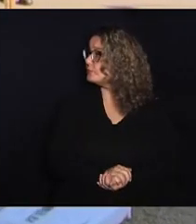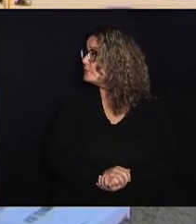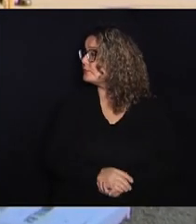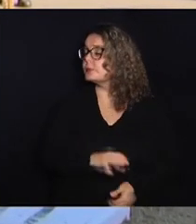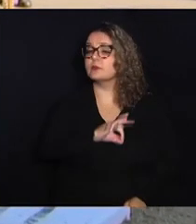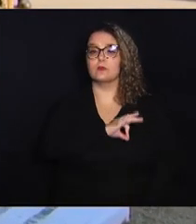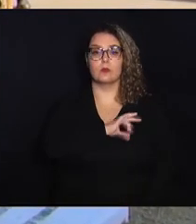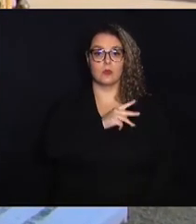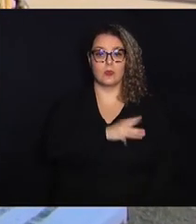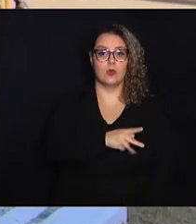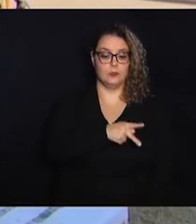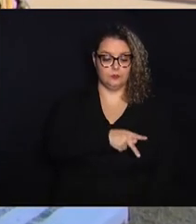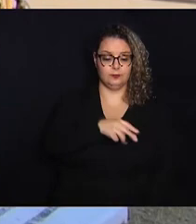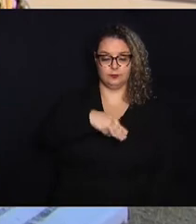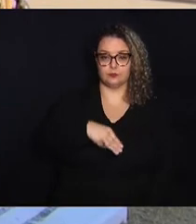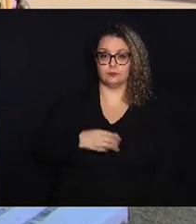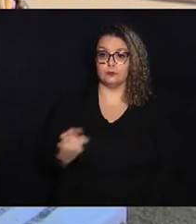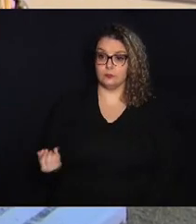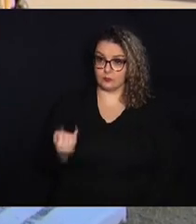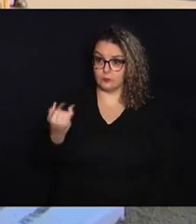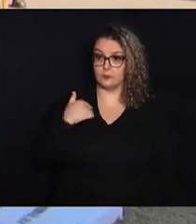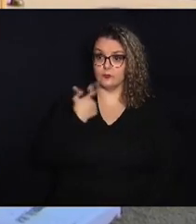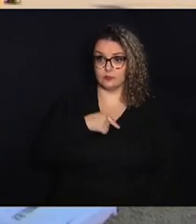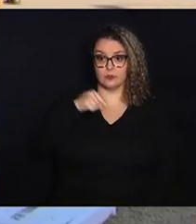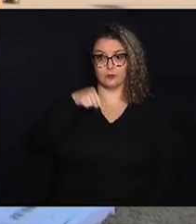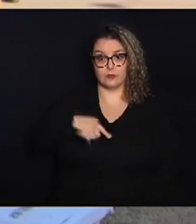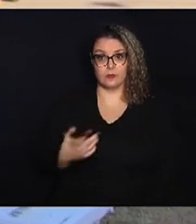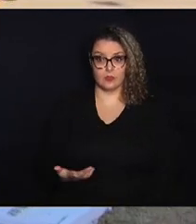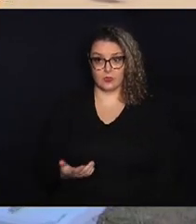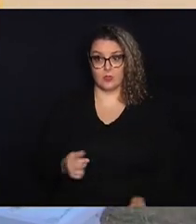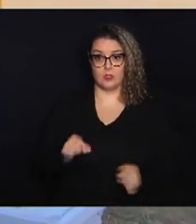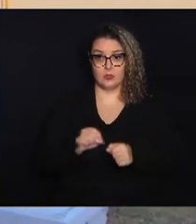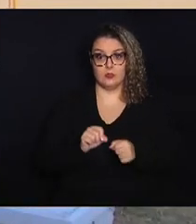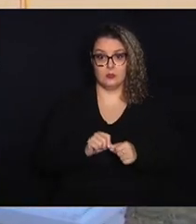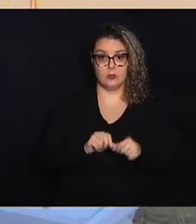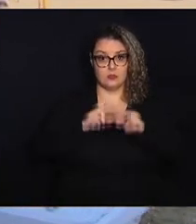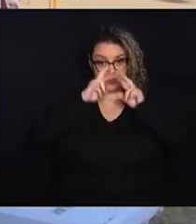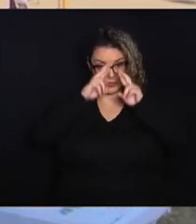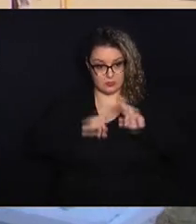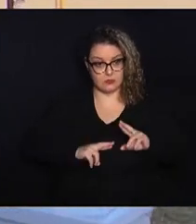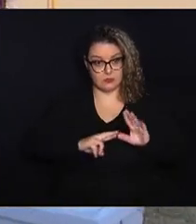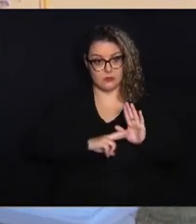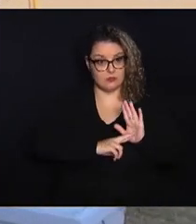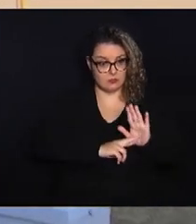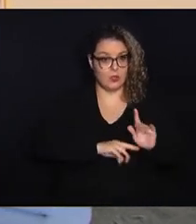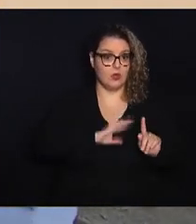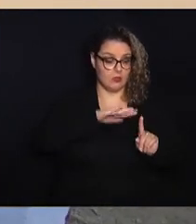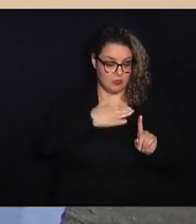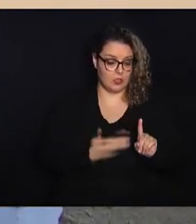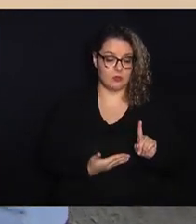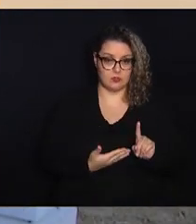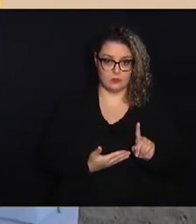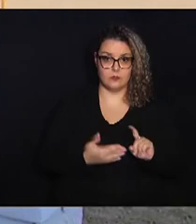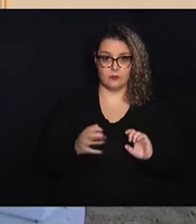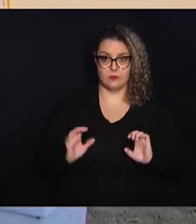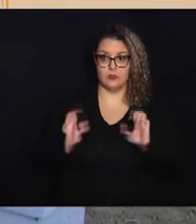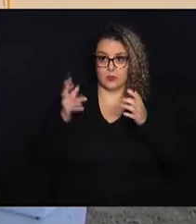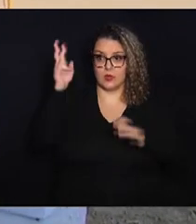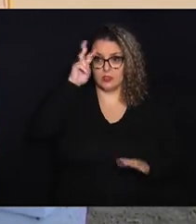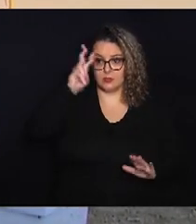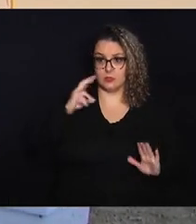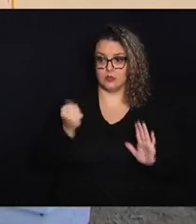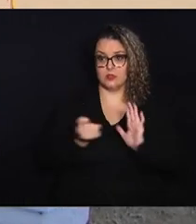extrema importância, né, nós estarmos aqui para fazer essa reverência, né, para esse evento histórico, né,